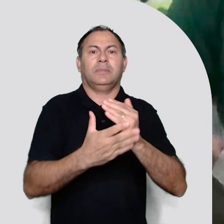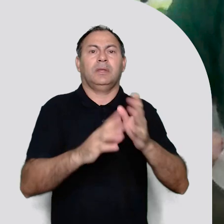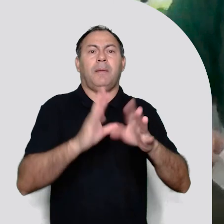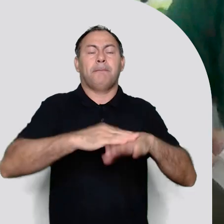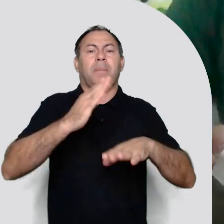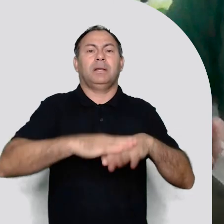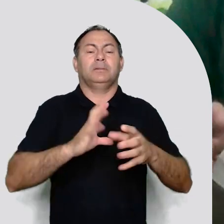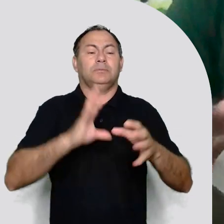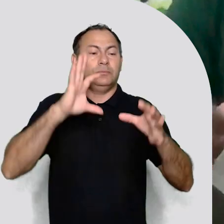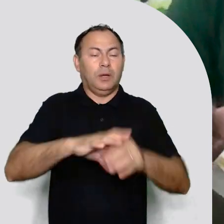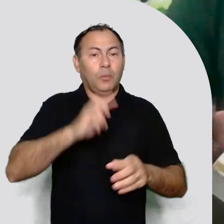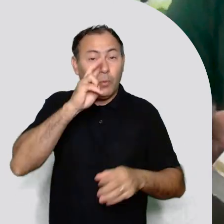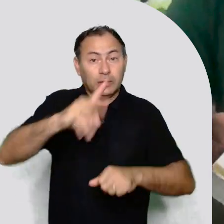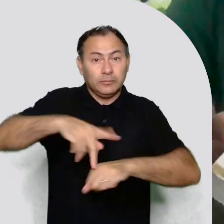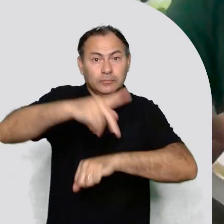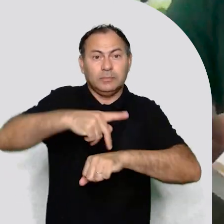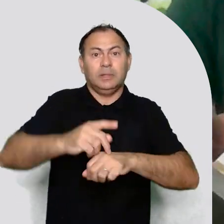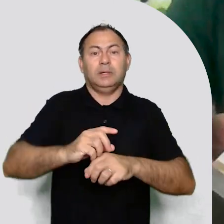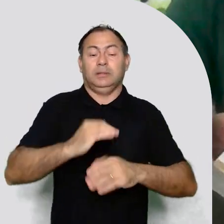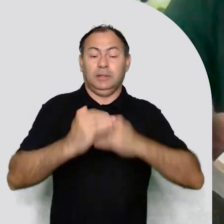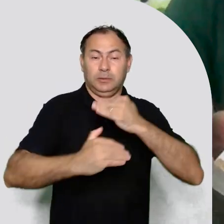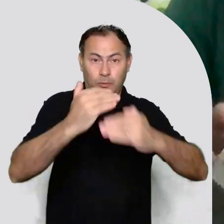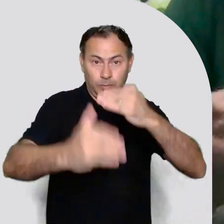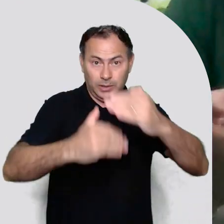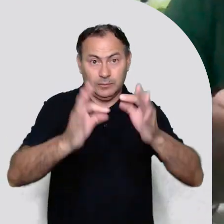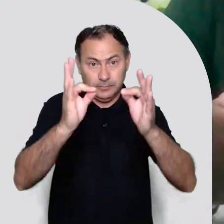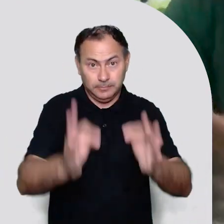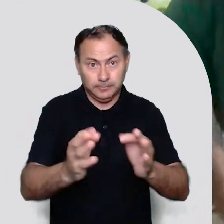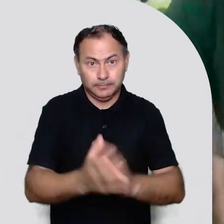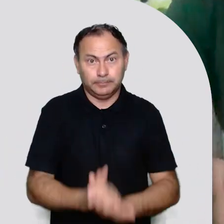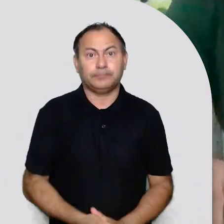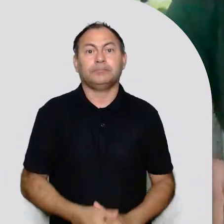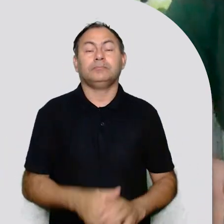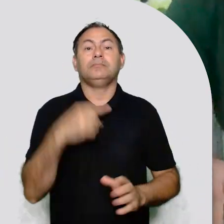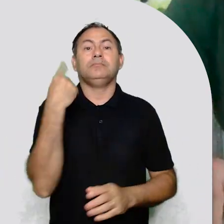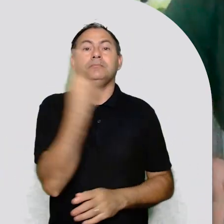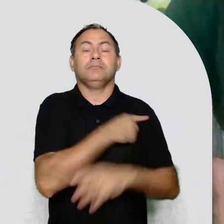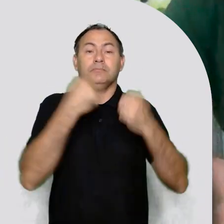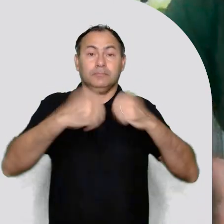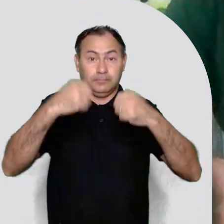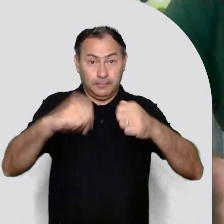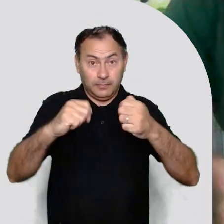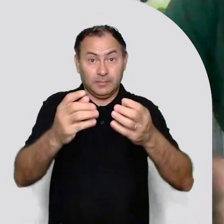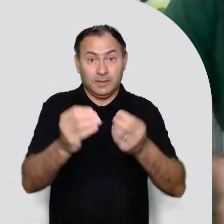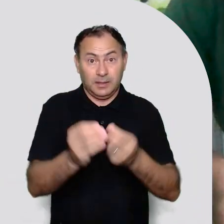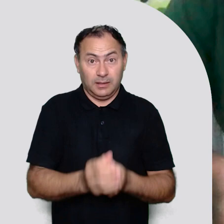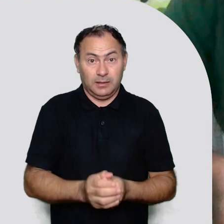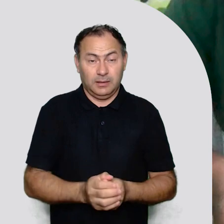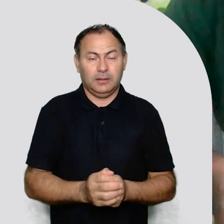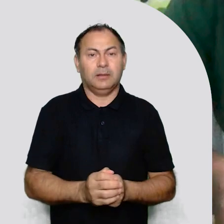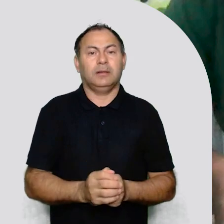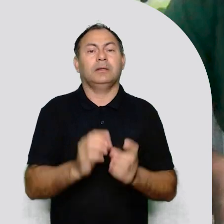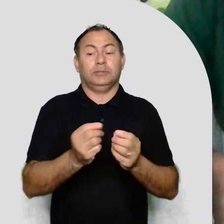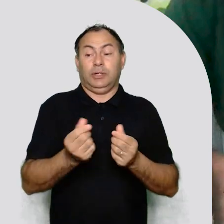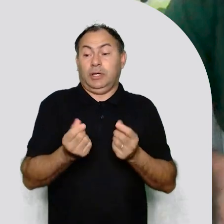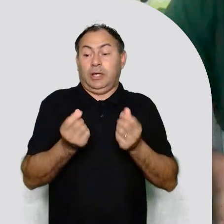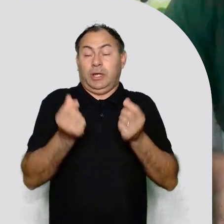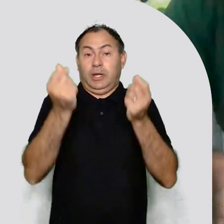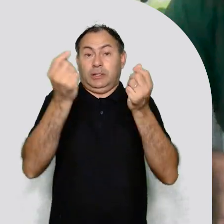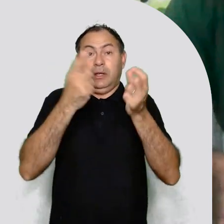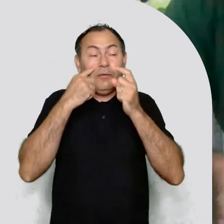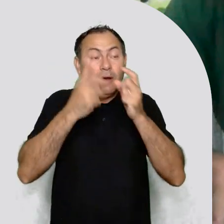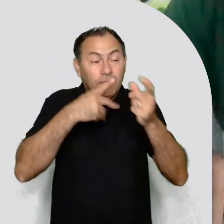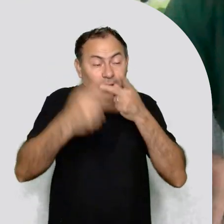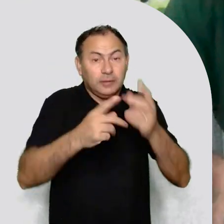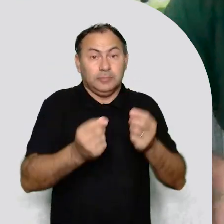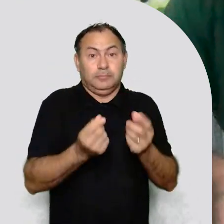que são muito mais intensos do que os países já desenvolvidos, né? Então, a gente precisa de riqueza, vamos aqui,